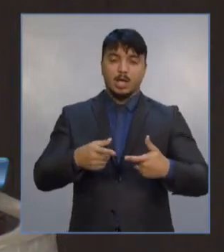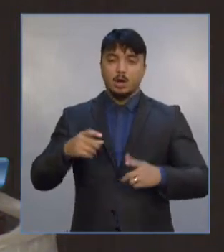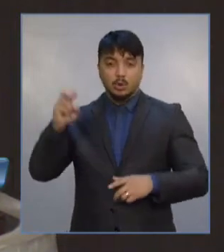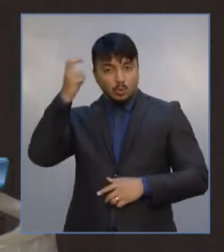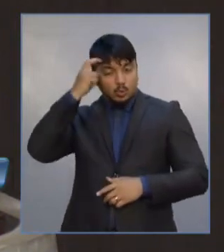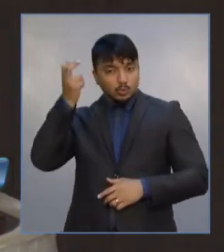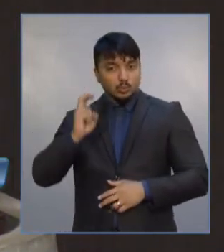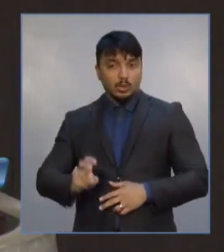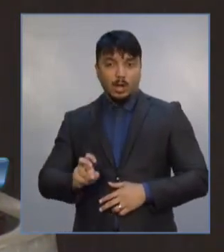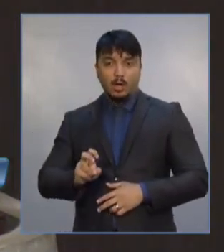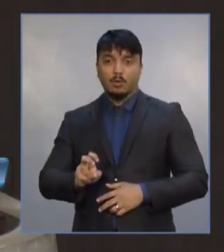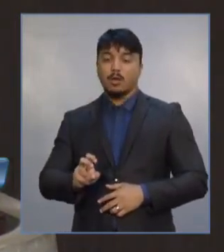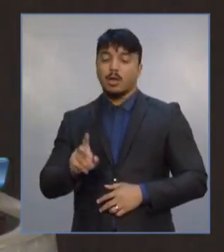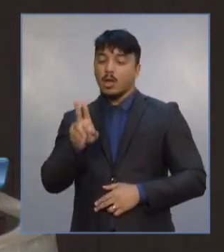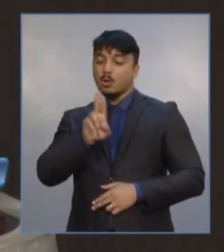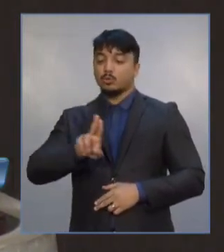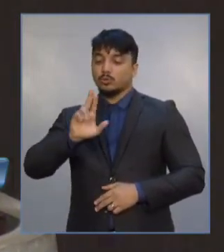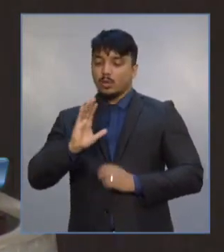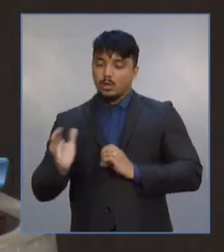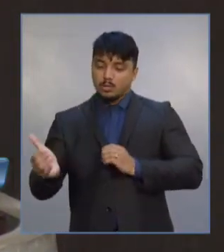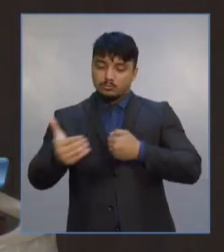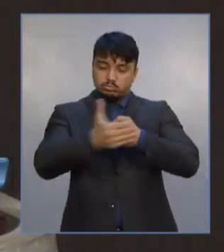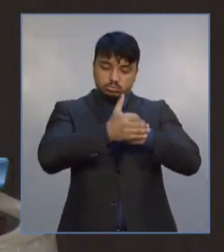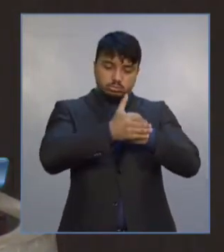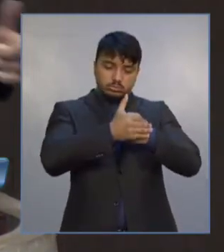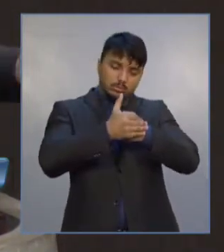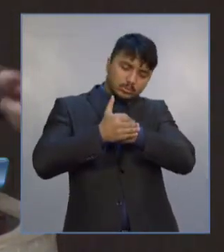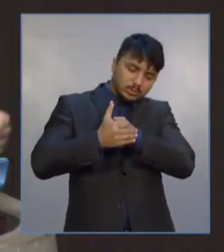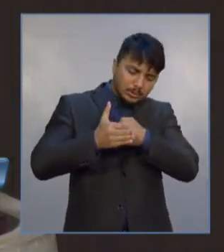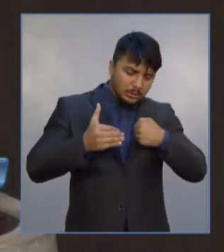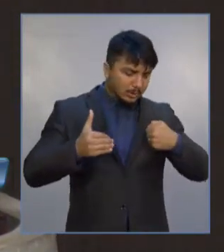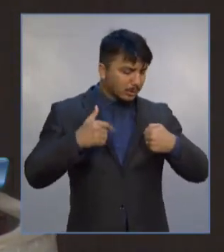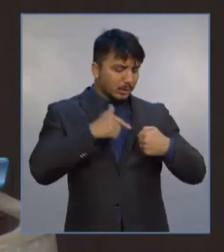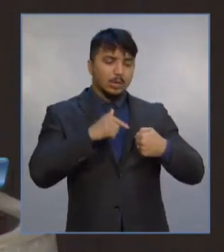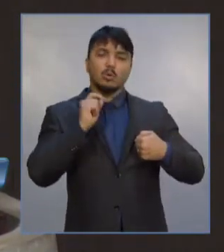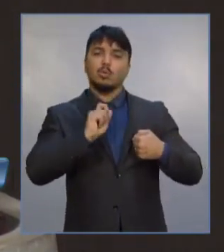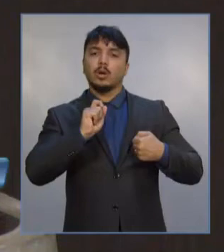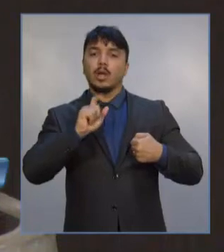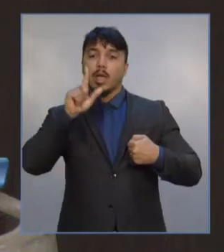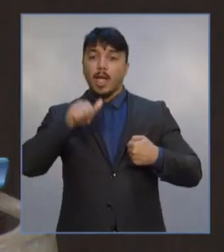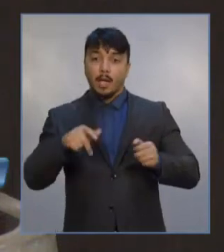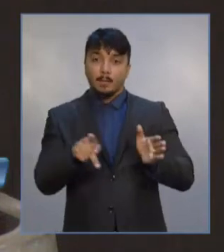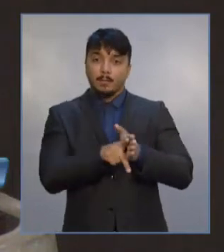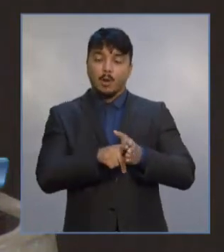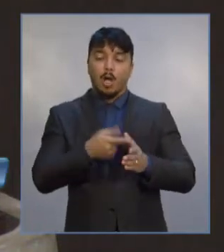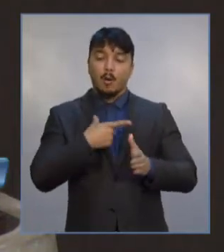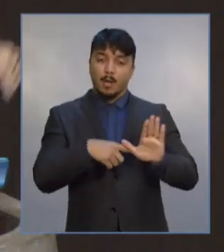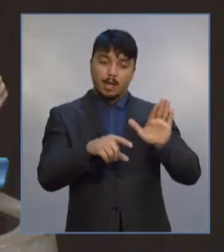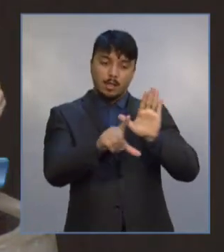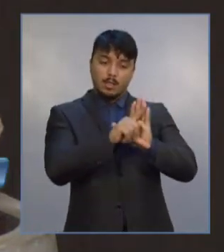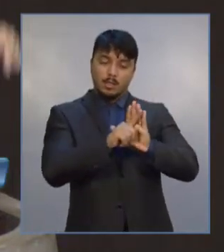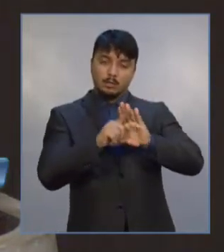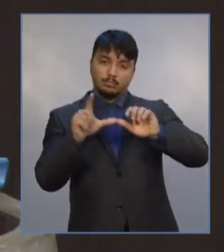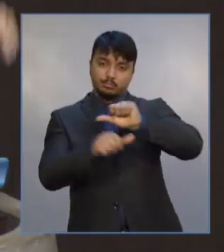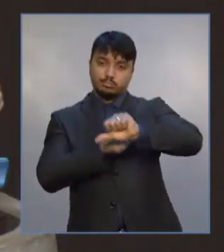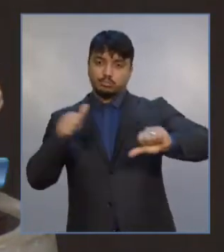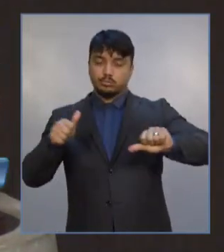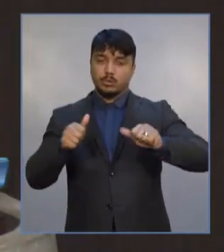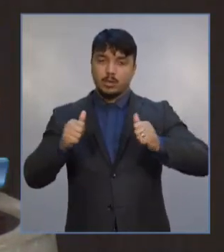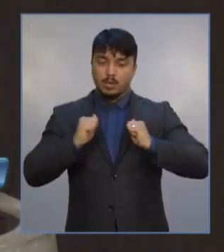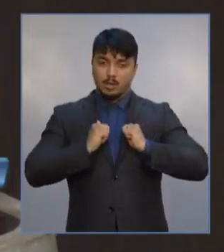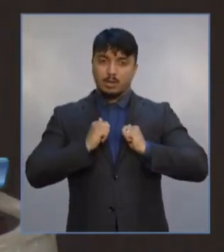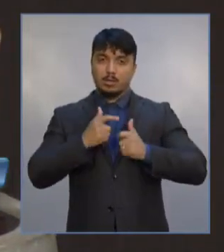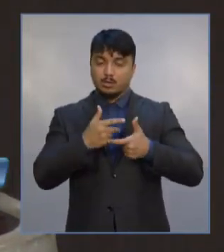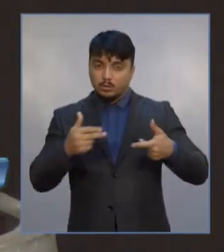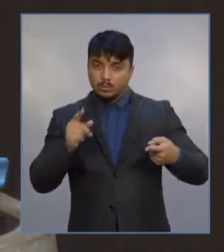elemento de cortina de fumaça. Ele coloca temas polêmicos permanentemente nas redes sociais porque não enfrenta a